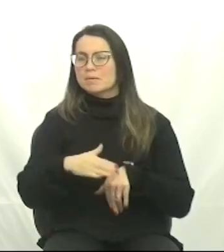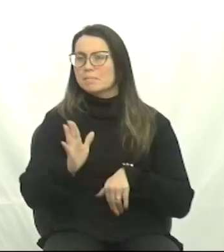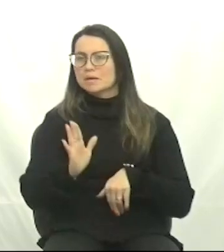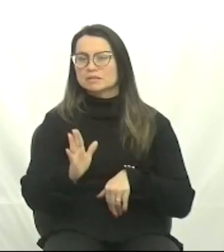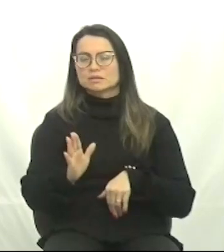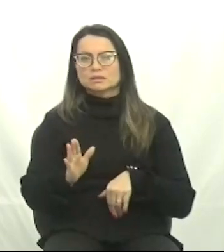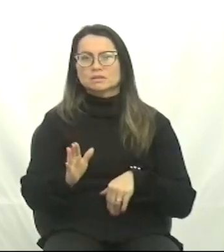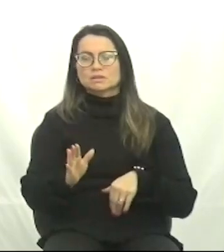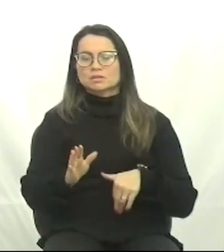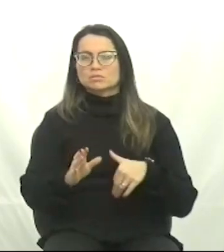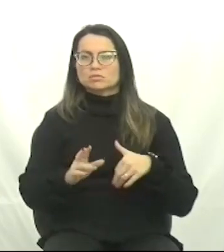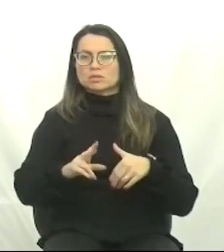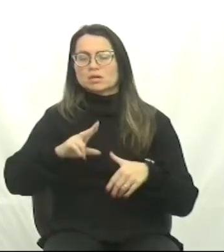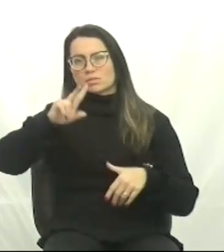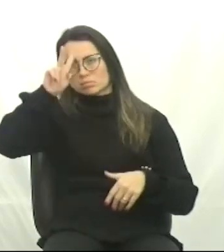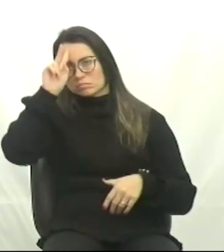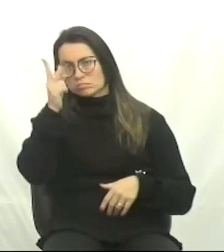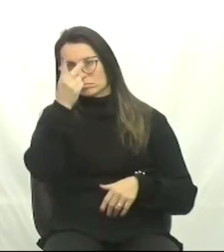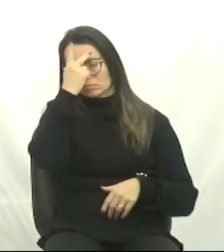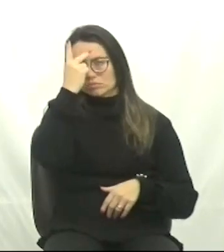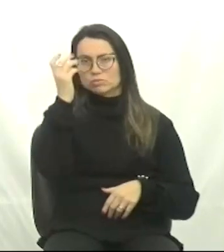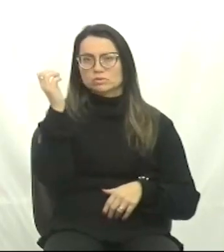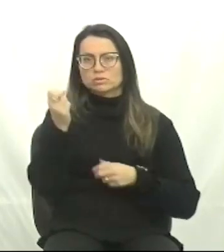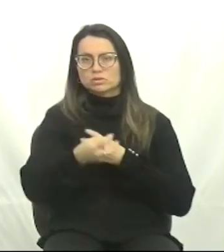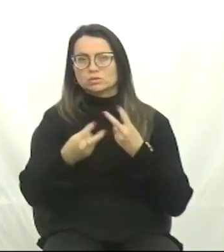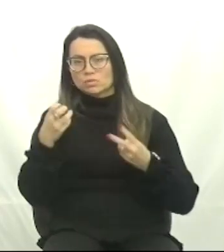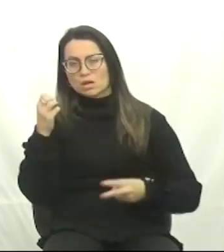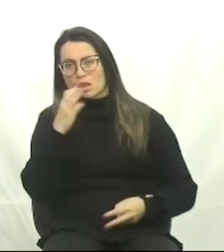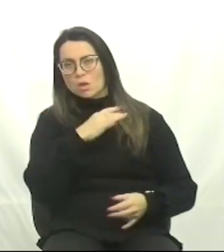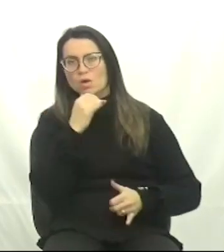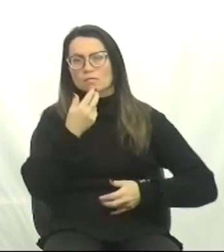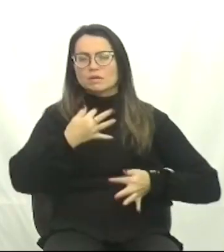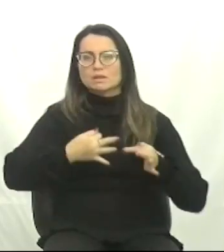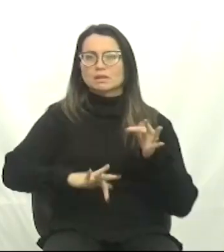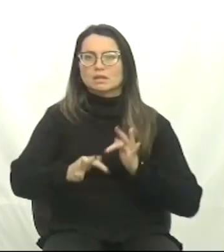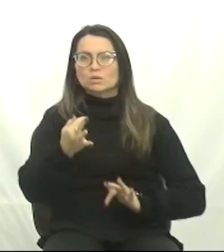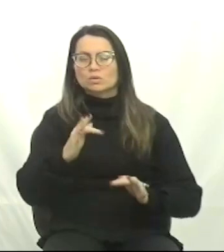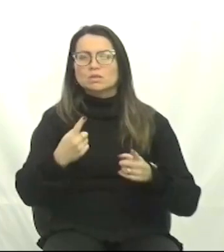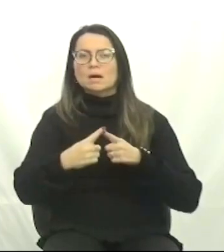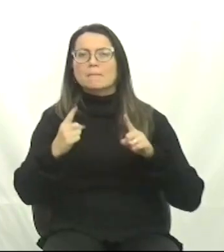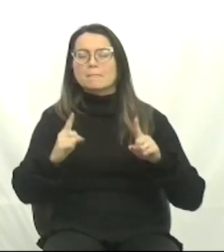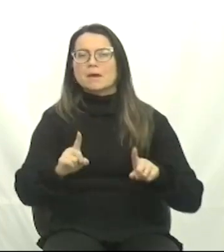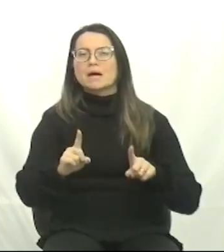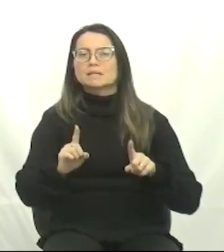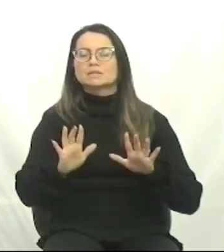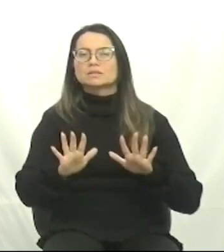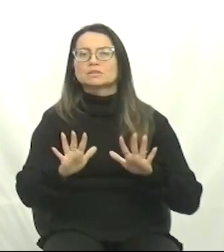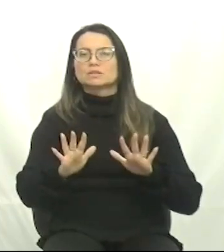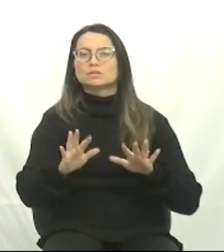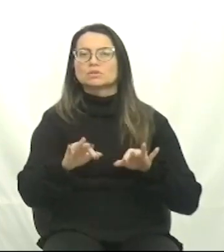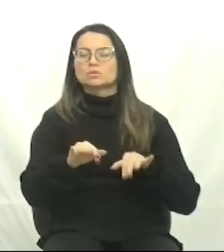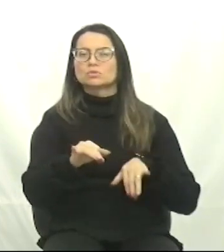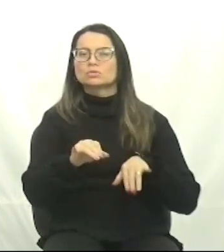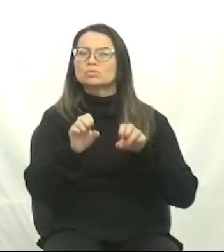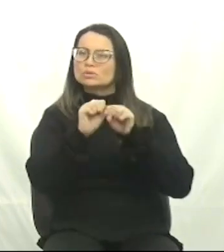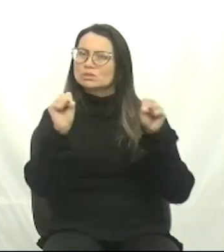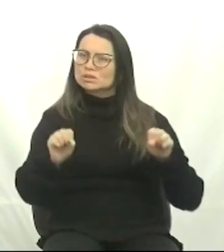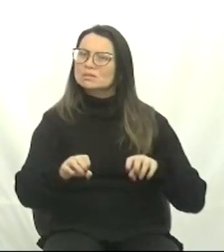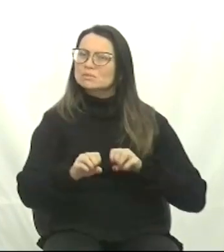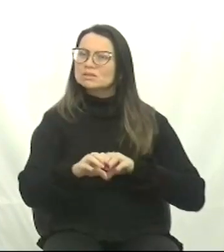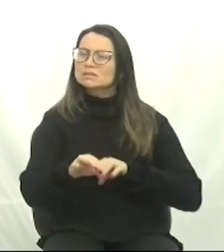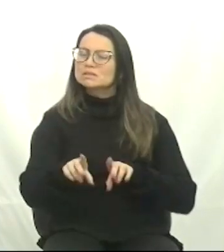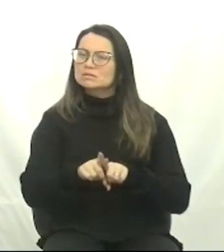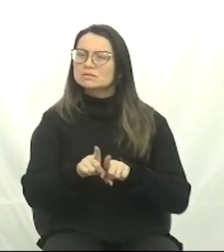da inovação, da tecnologia, mas também do sistema educacional, que já somos, diga-se de passagem, a respeito das